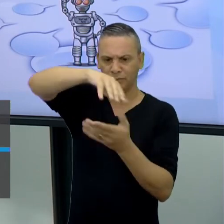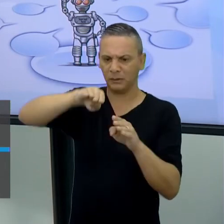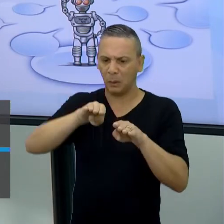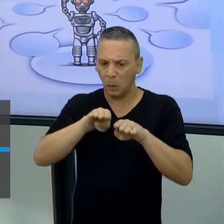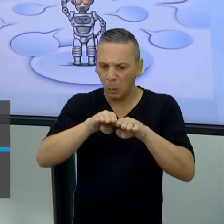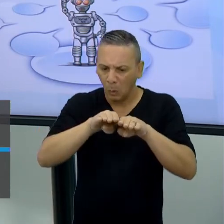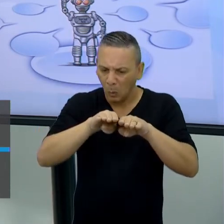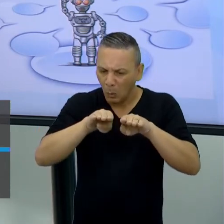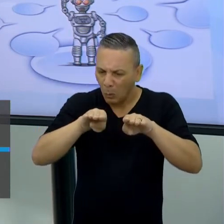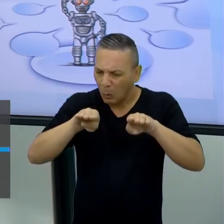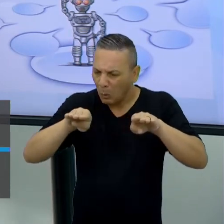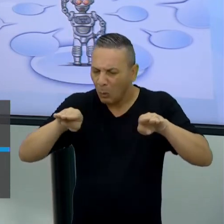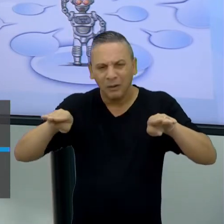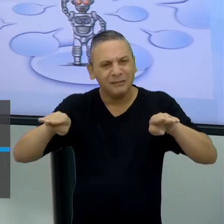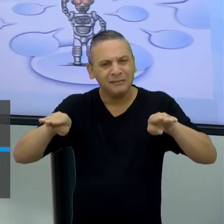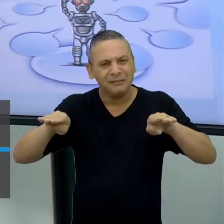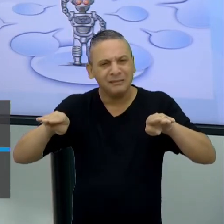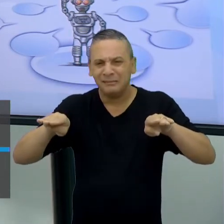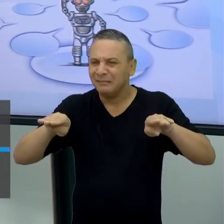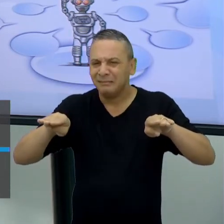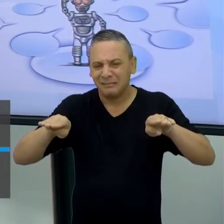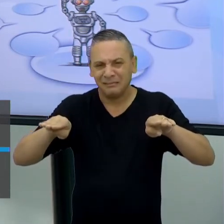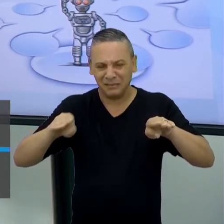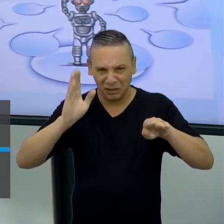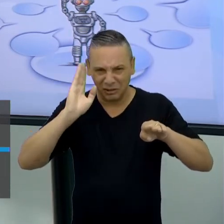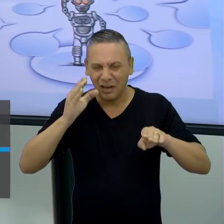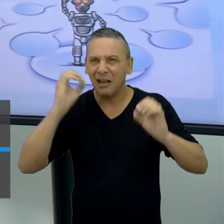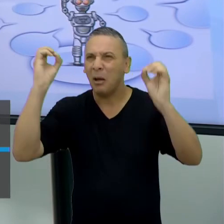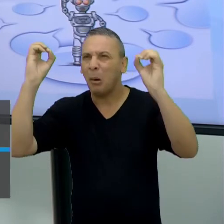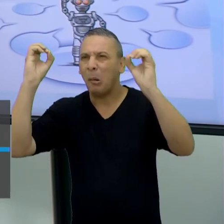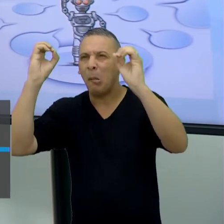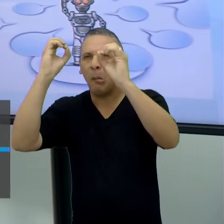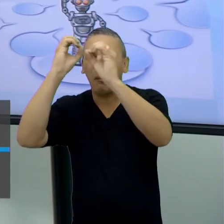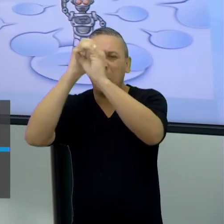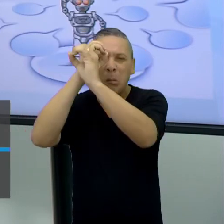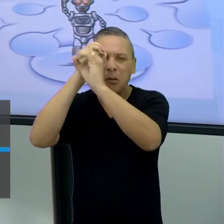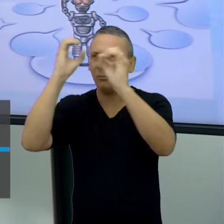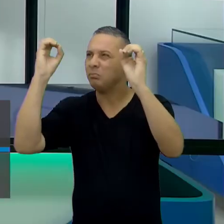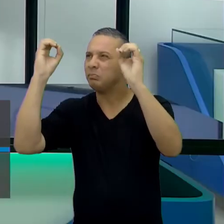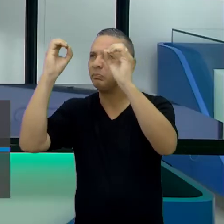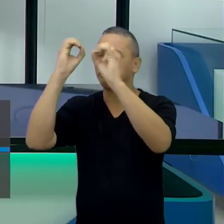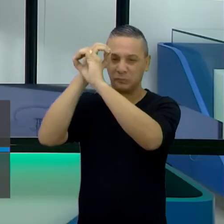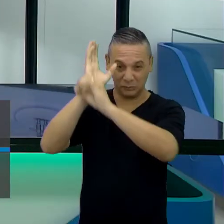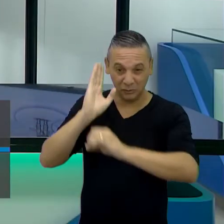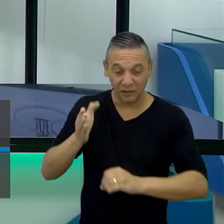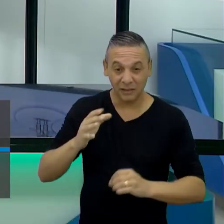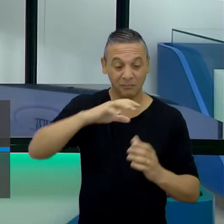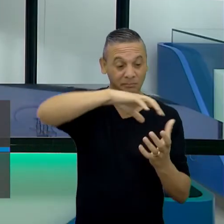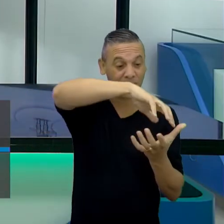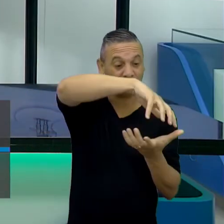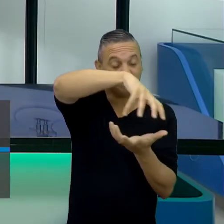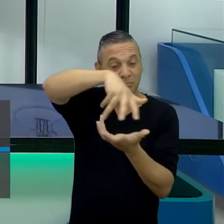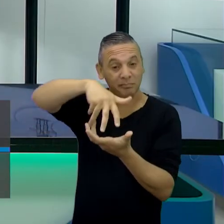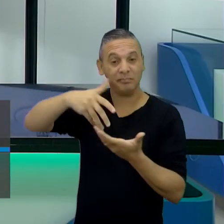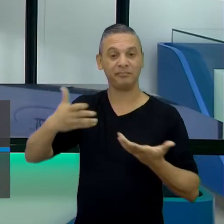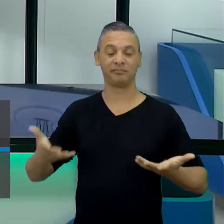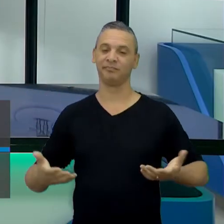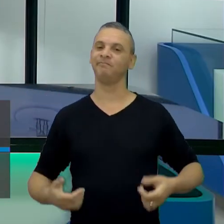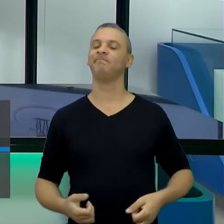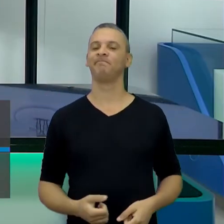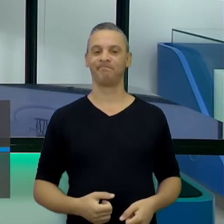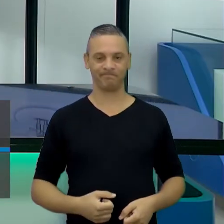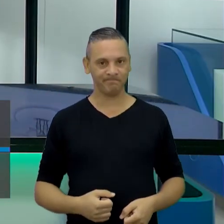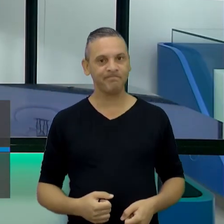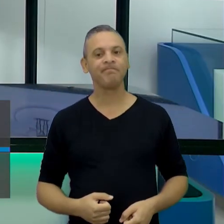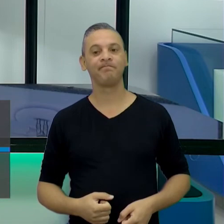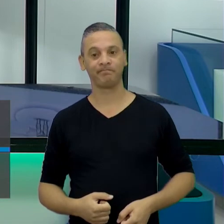lá, um negócio assim, das coisas mais simples. Falar que vacina gera problema. Porque a mídia não divulga, saiba que toma. Nossa